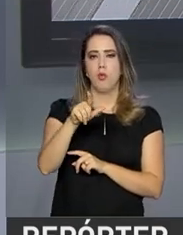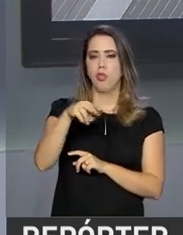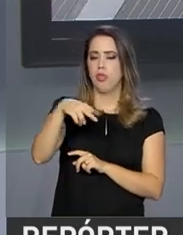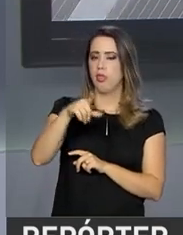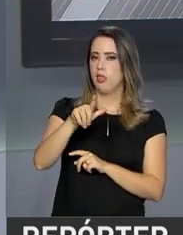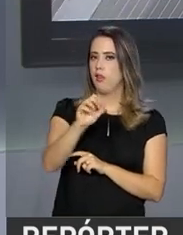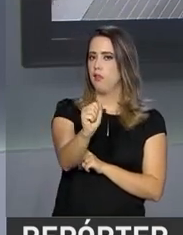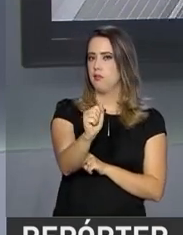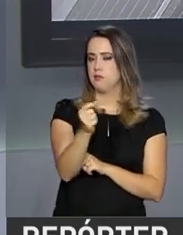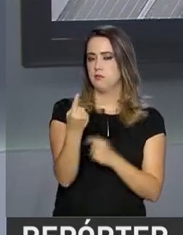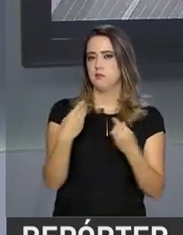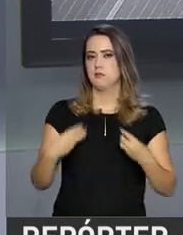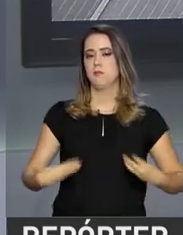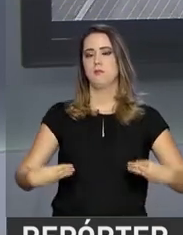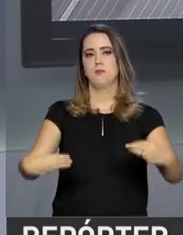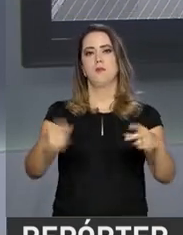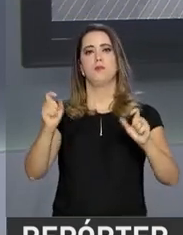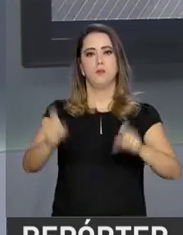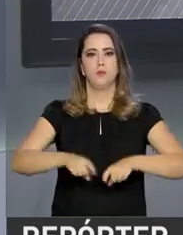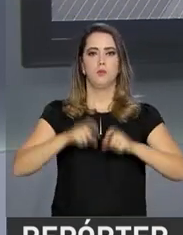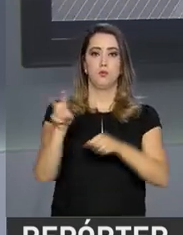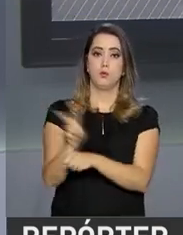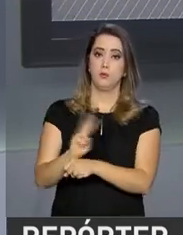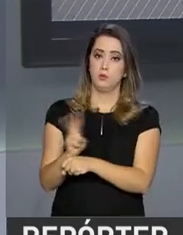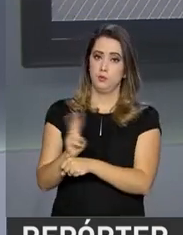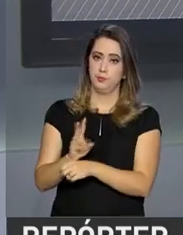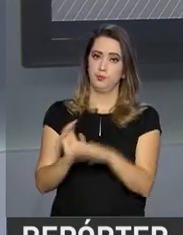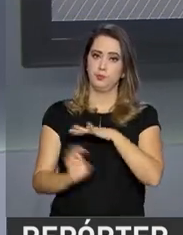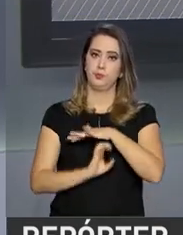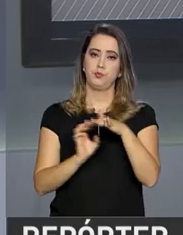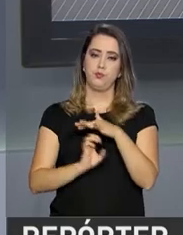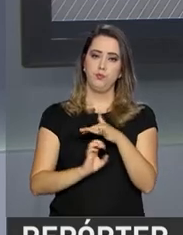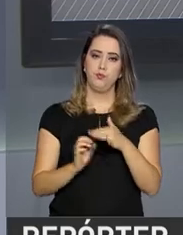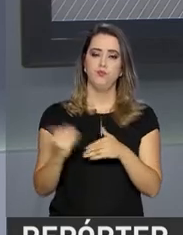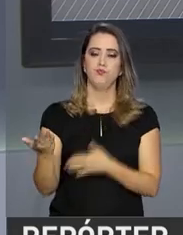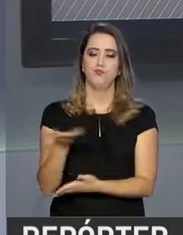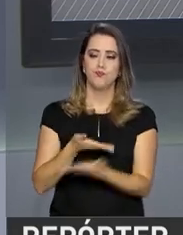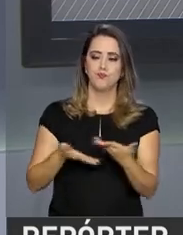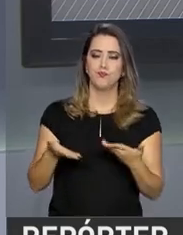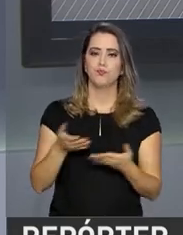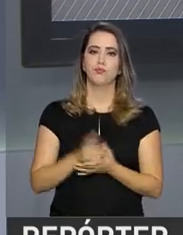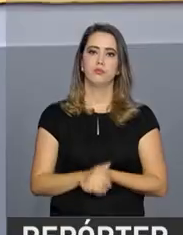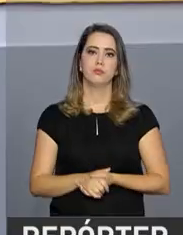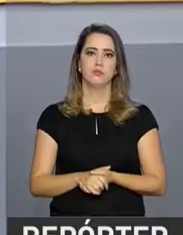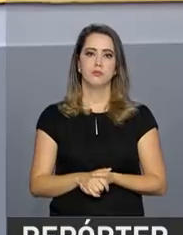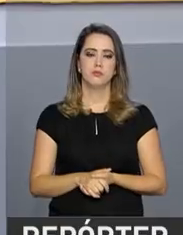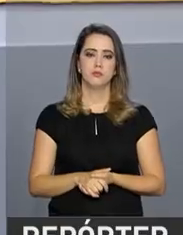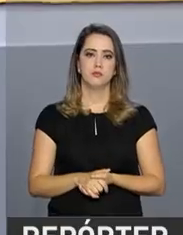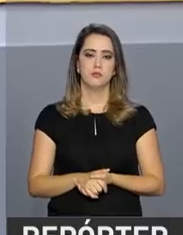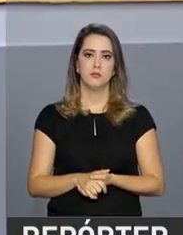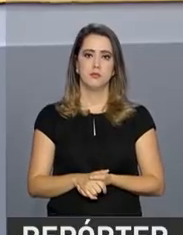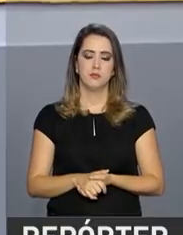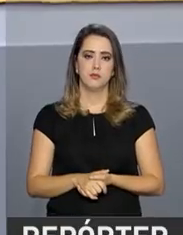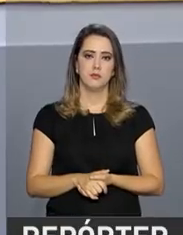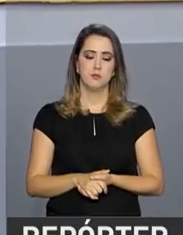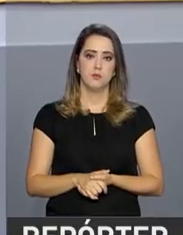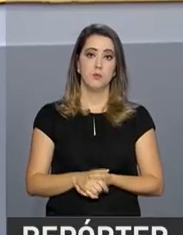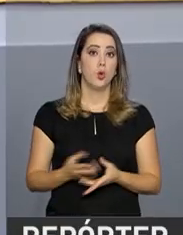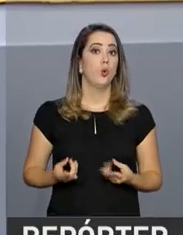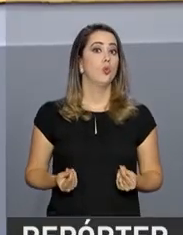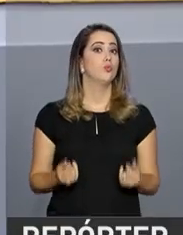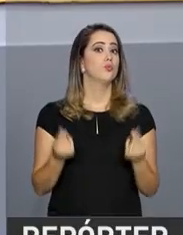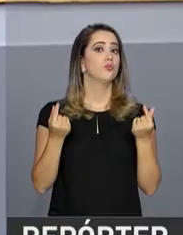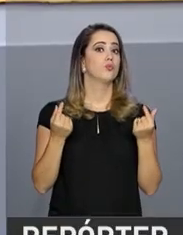agricultura informa ainda que vai intensificar a fiscalização nas empresas envolvidas o mercado financeiro elevou